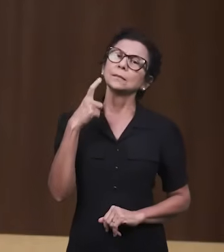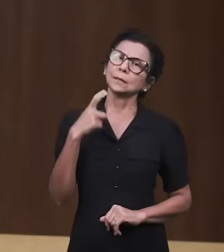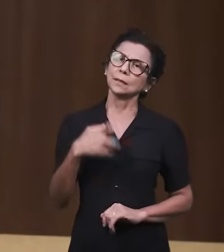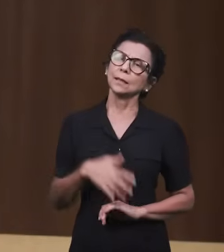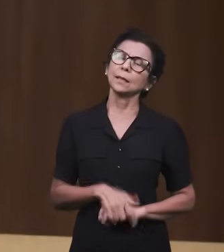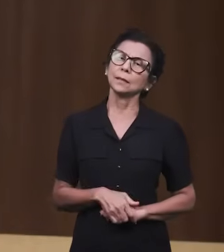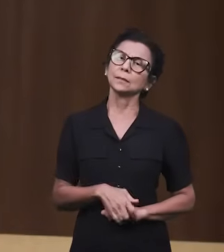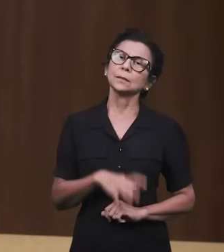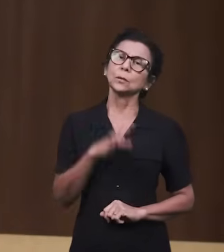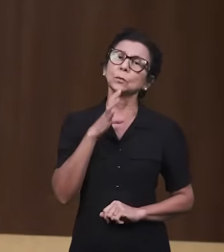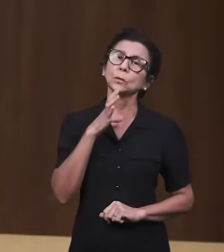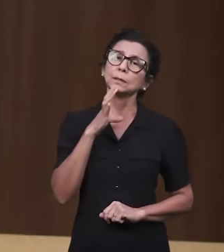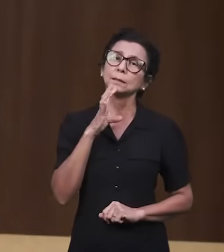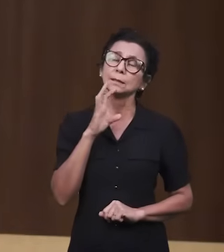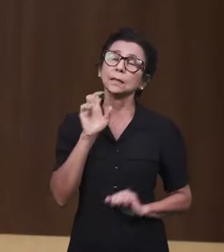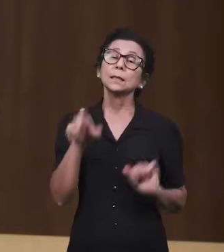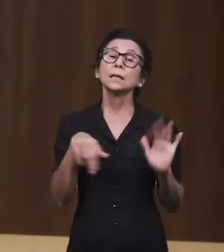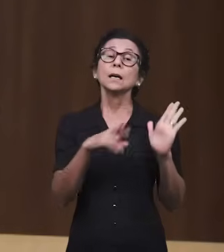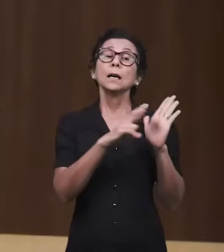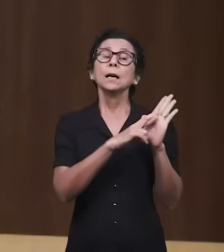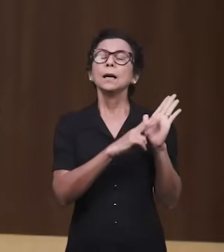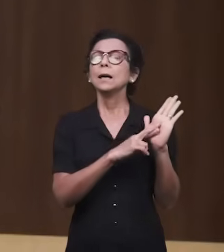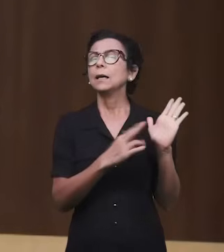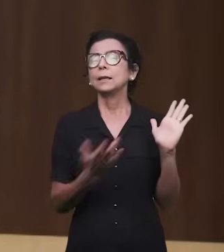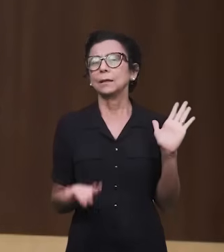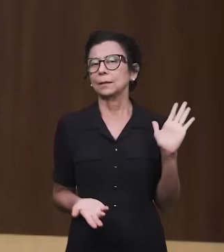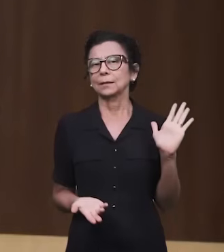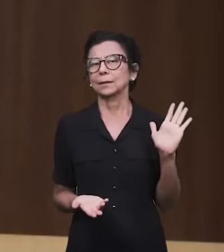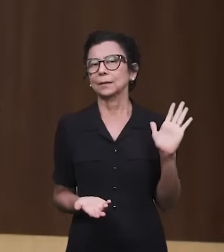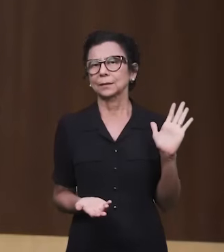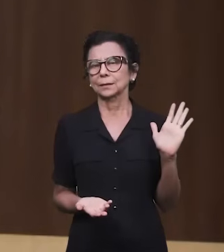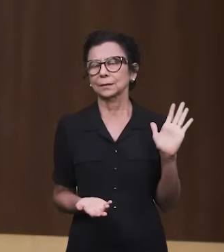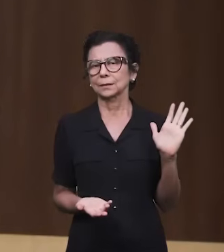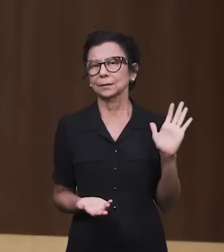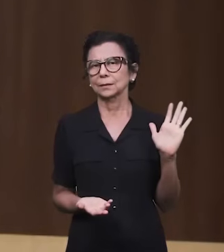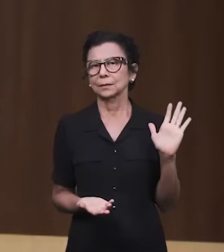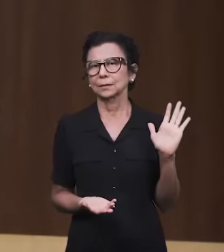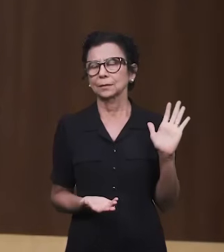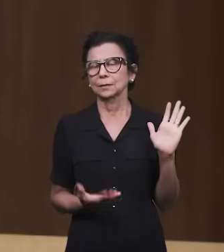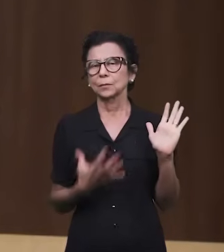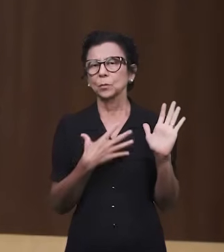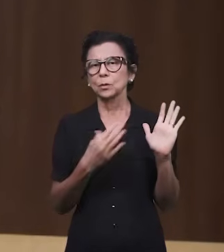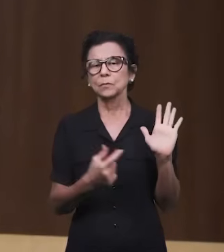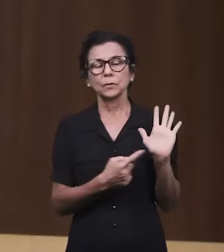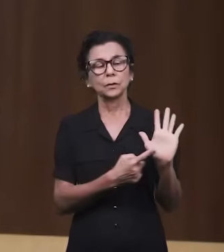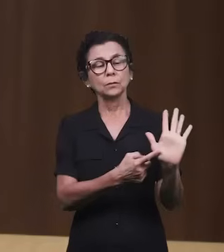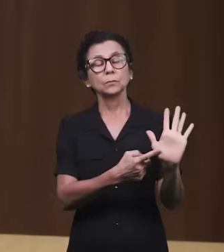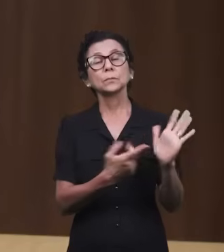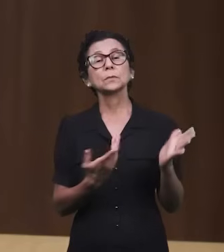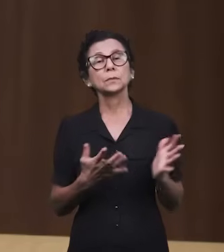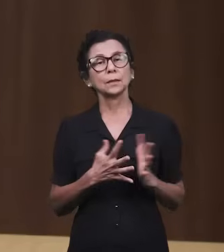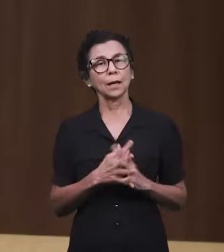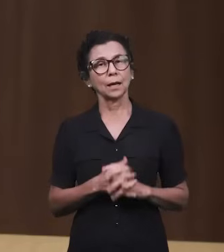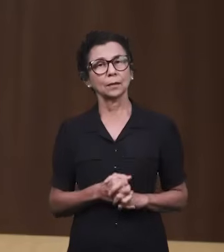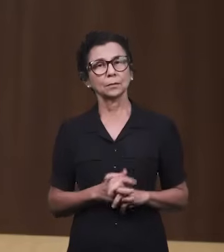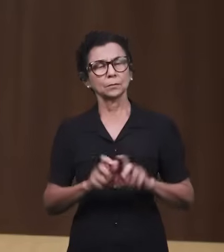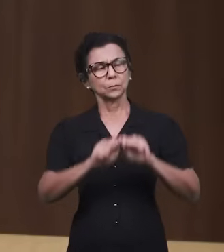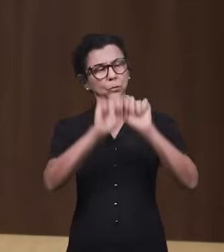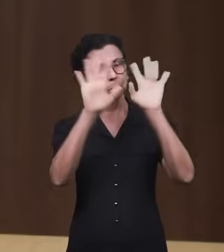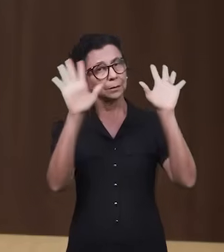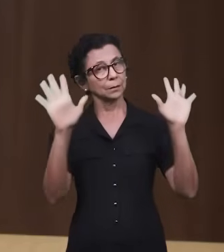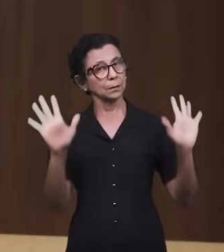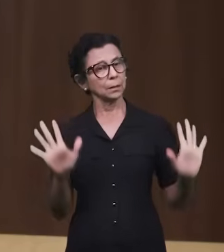saber quais regras, como que nós podemos estabelecer essas regras com os nossos filhos de um modo